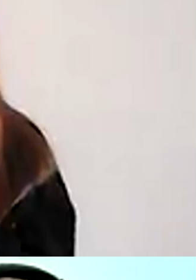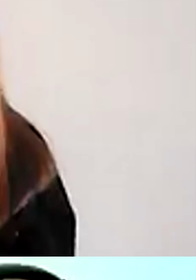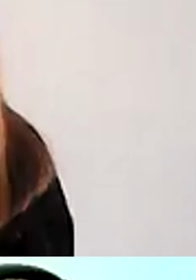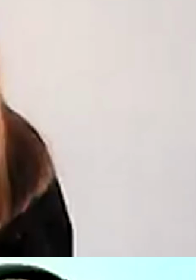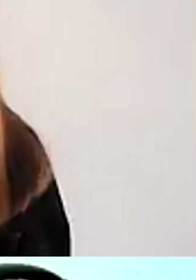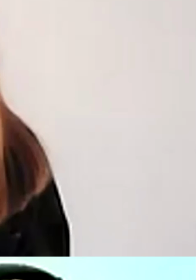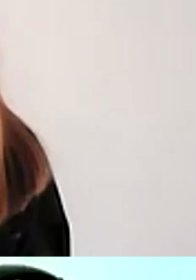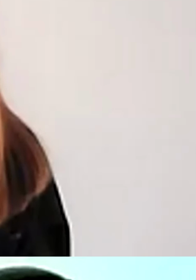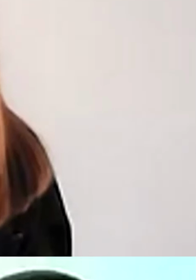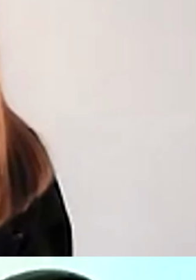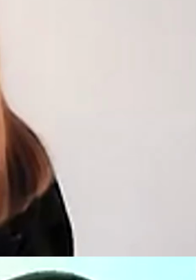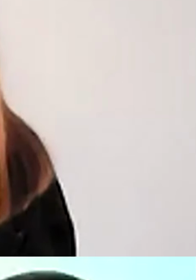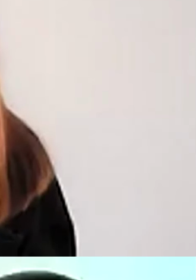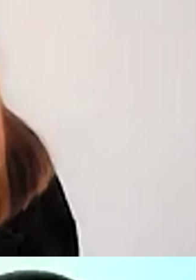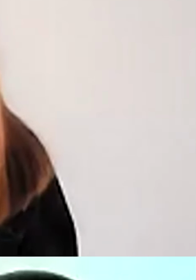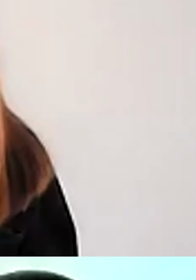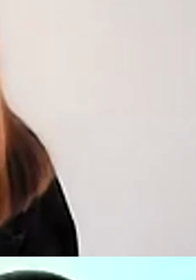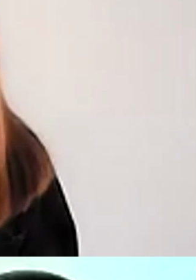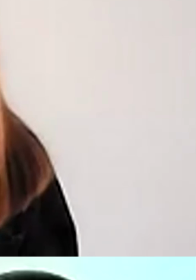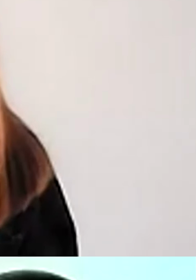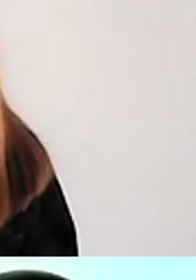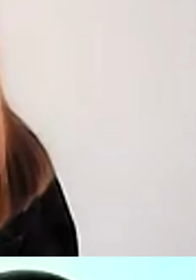o Dr. Walter Fonseca, e